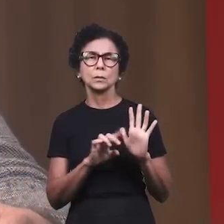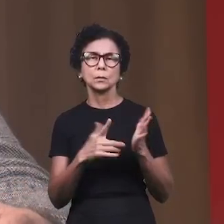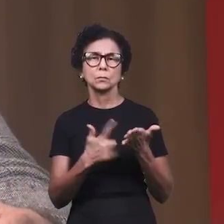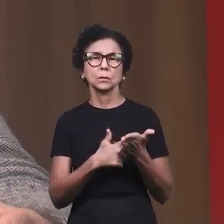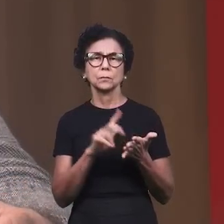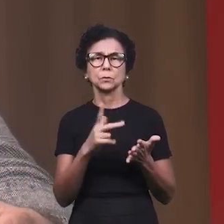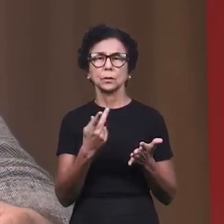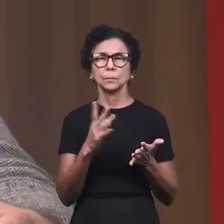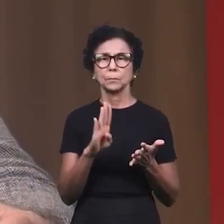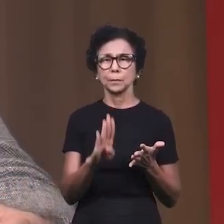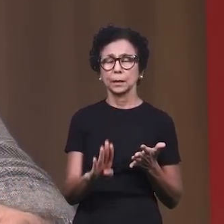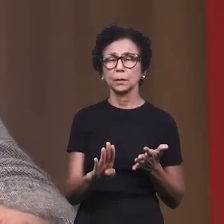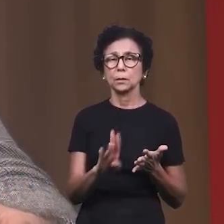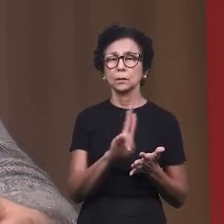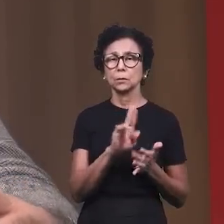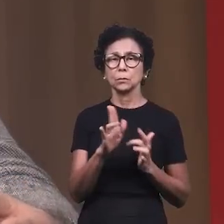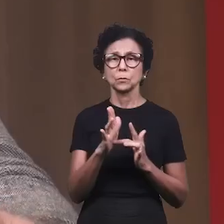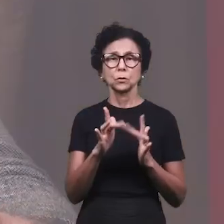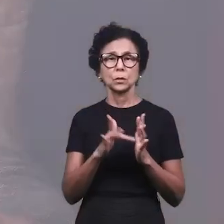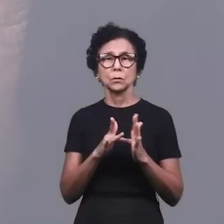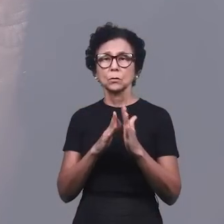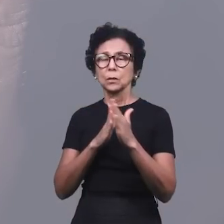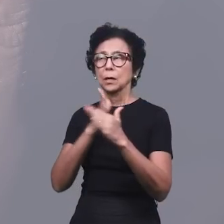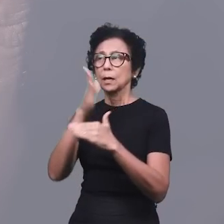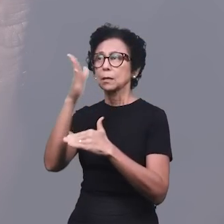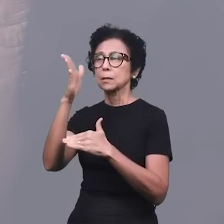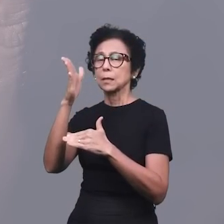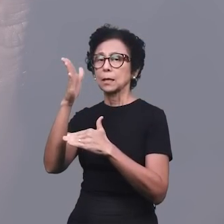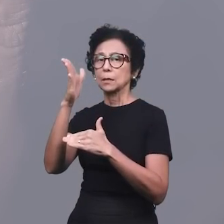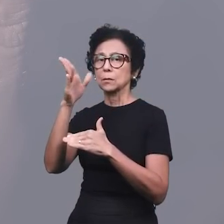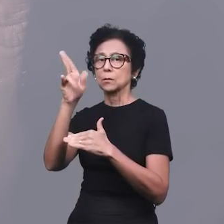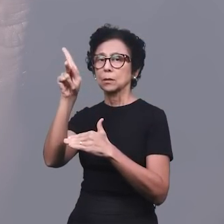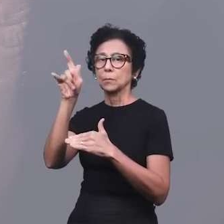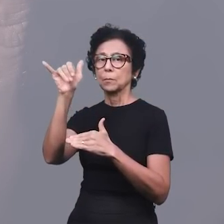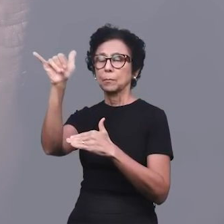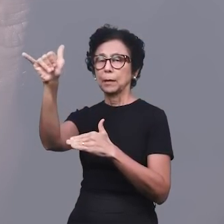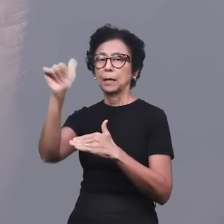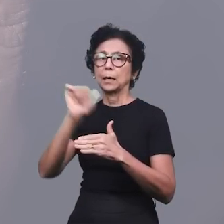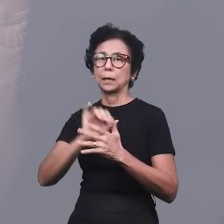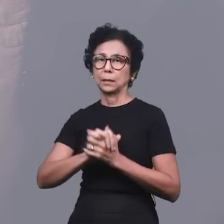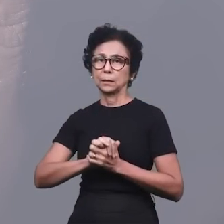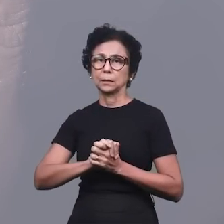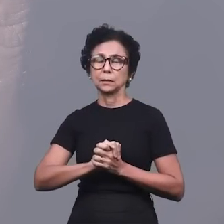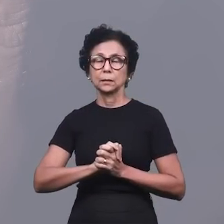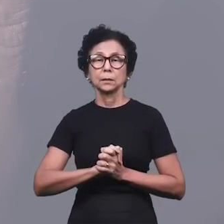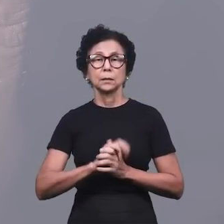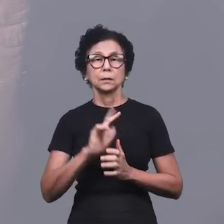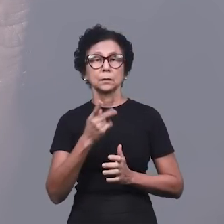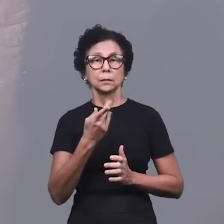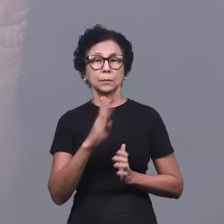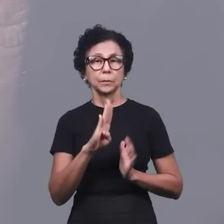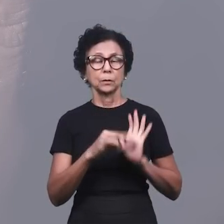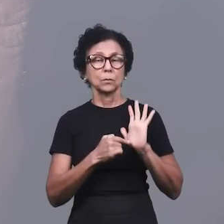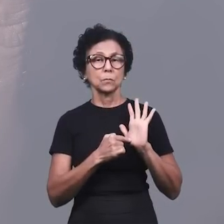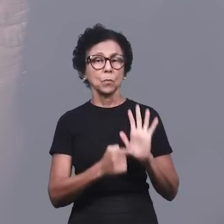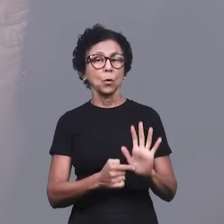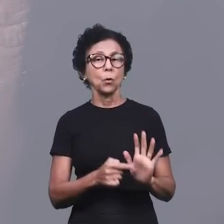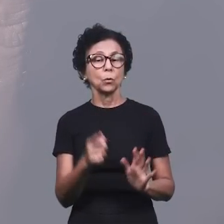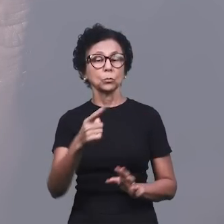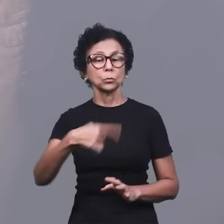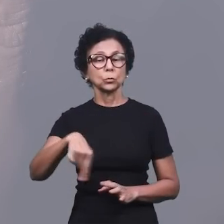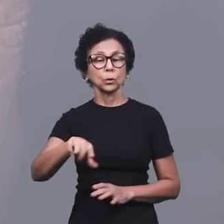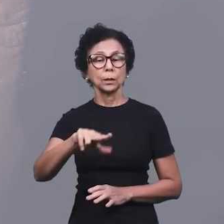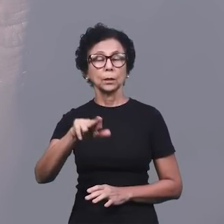Jesus, realmente nós temos o acesso direto ao Pai. Porque Hebreus 10, 19 a 21 fala assim: tendo, pois, irmãos, ousadia para